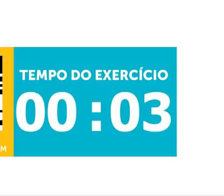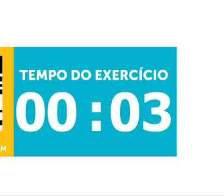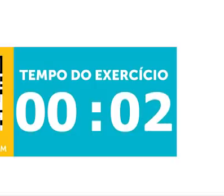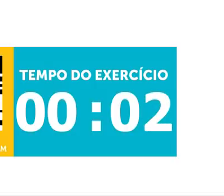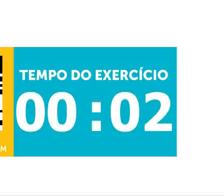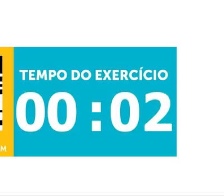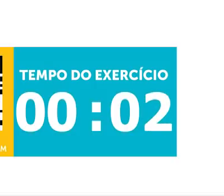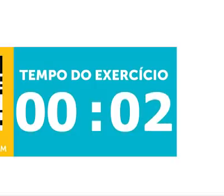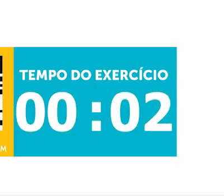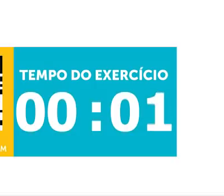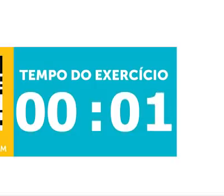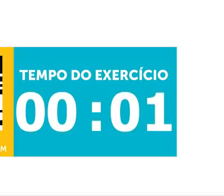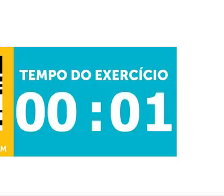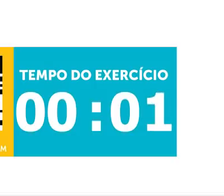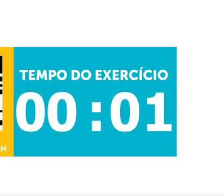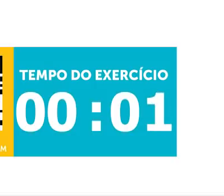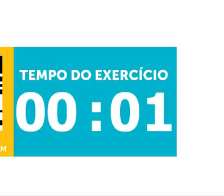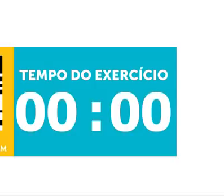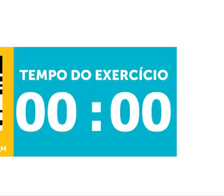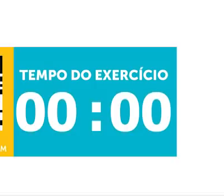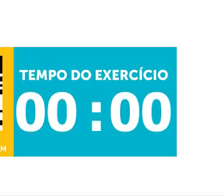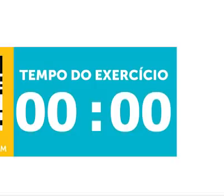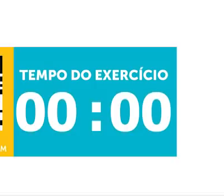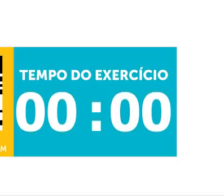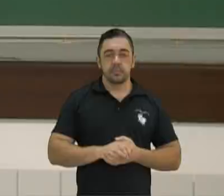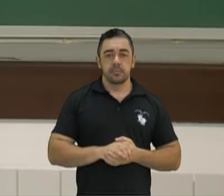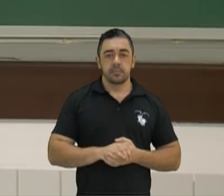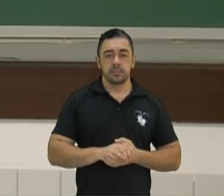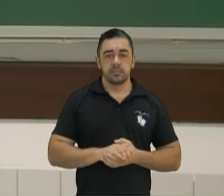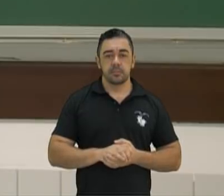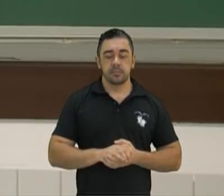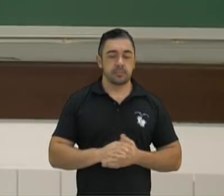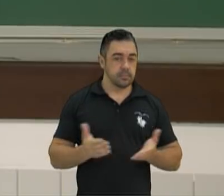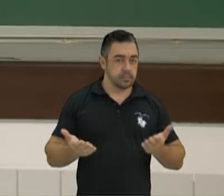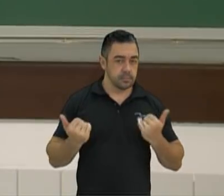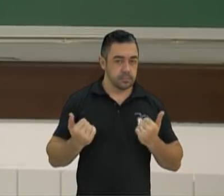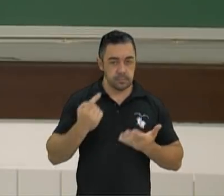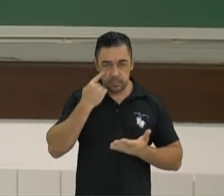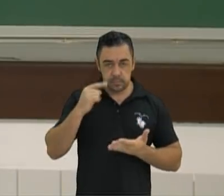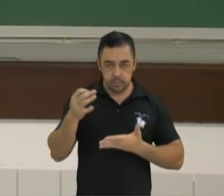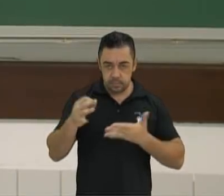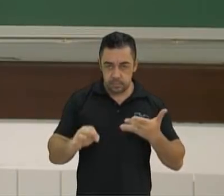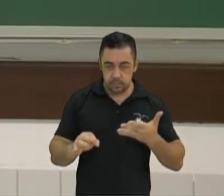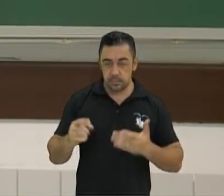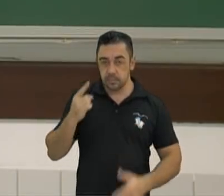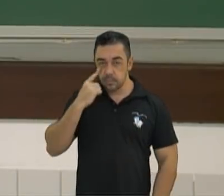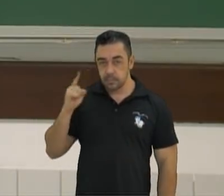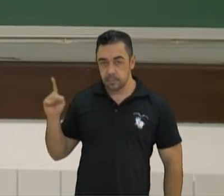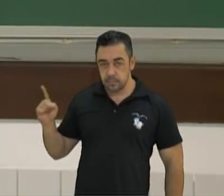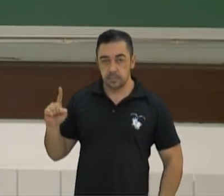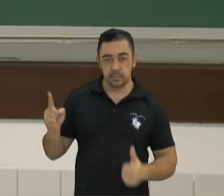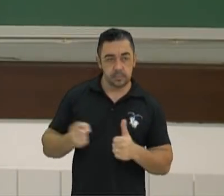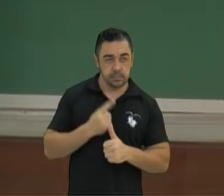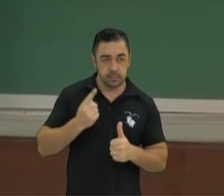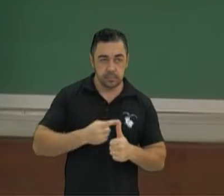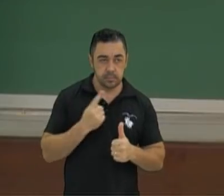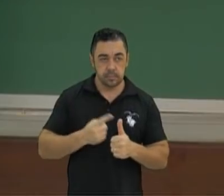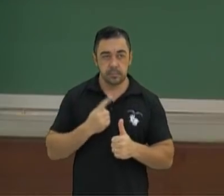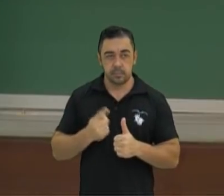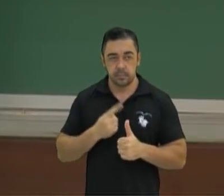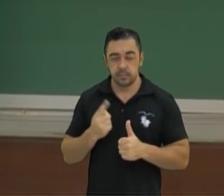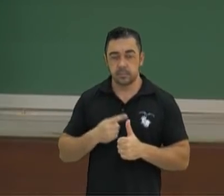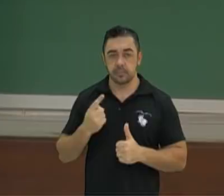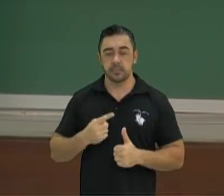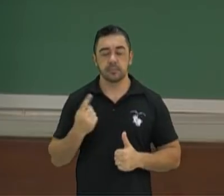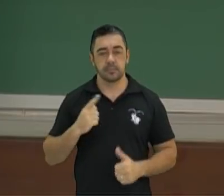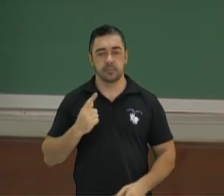Vamos lá, então? Veja, a primeira fração, então, eu tenho